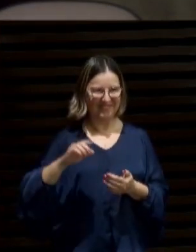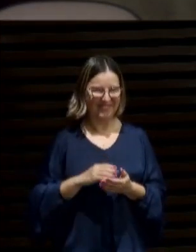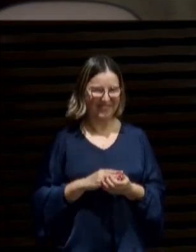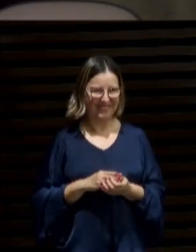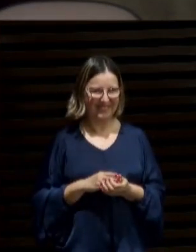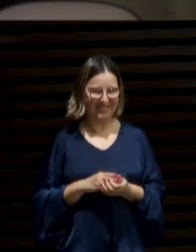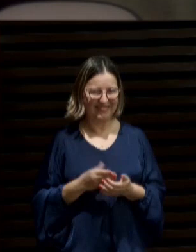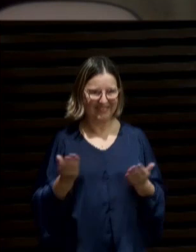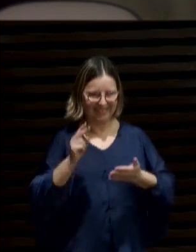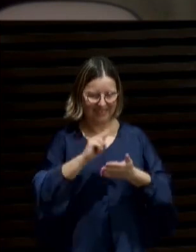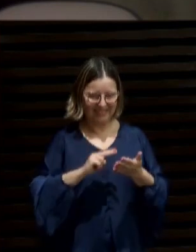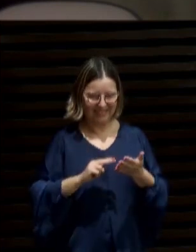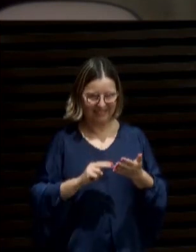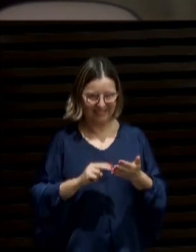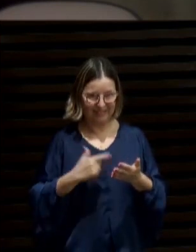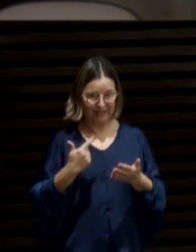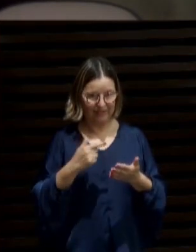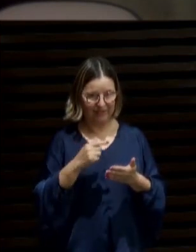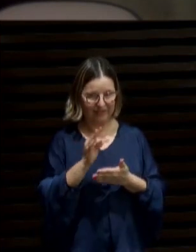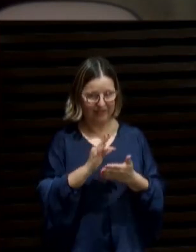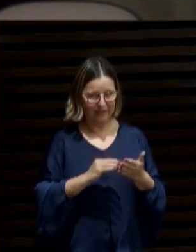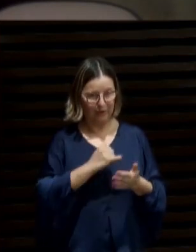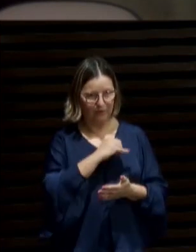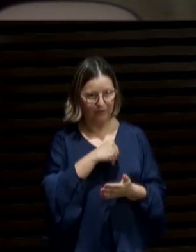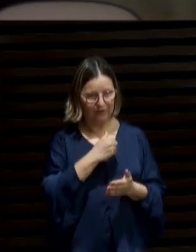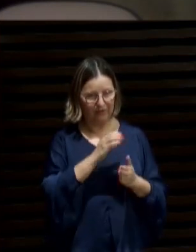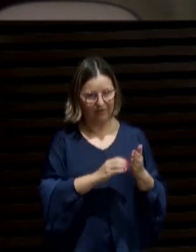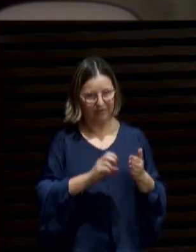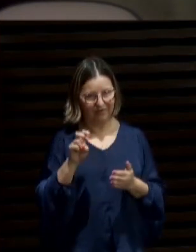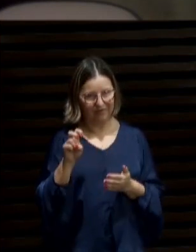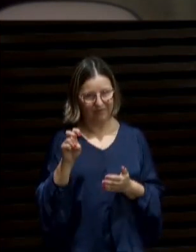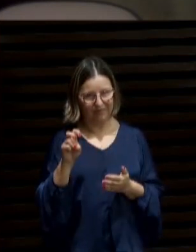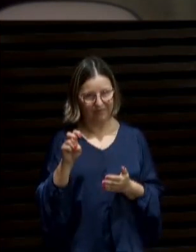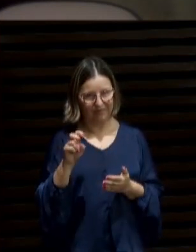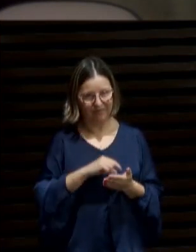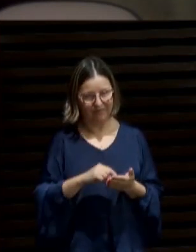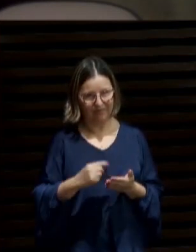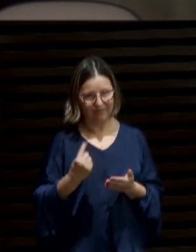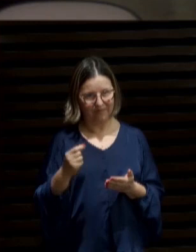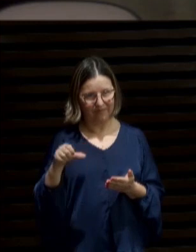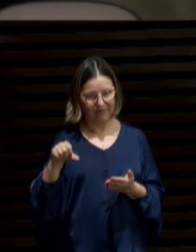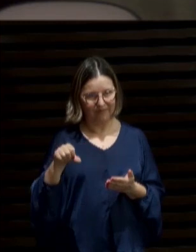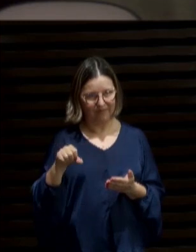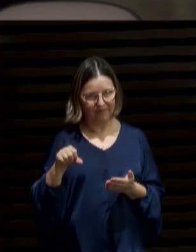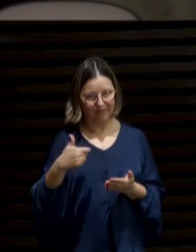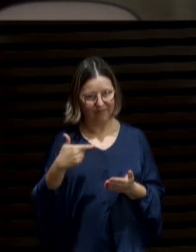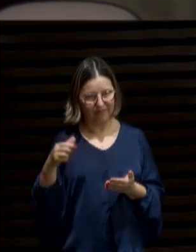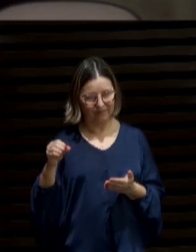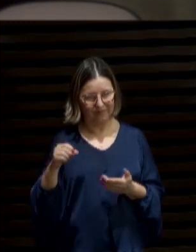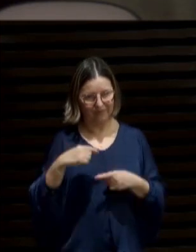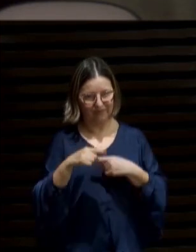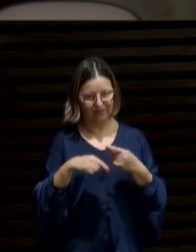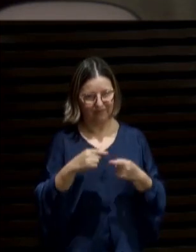Vamos dar uma olhadinha em dois textos, em João capítulo 5, 19 e 20, e